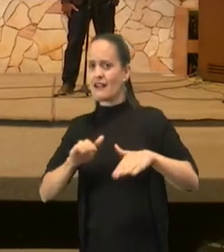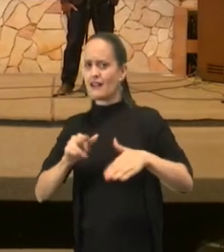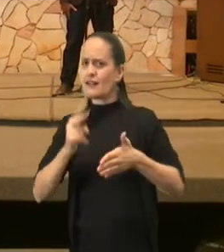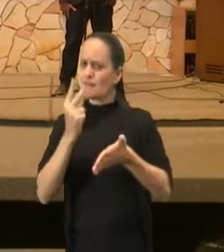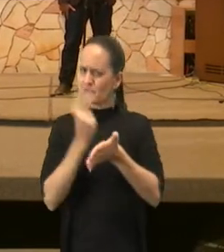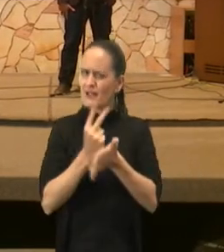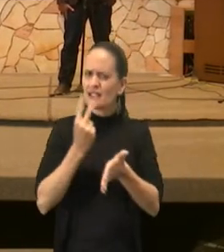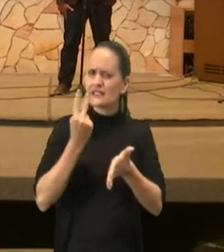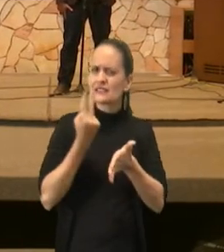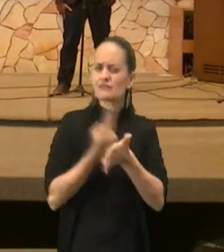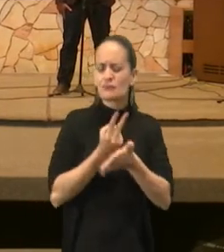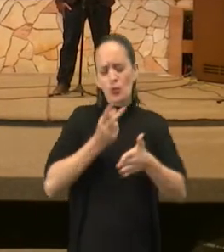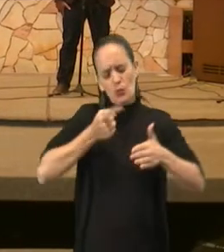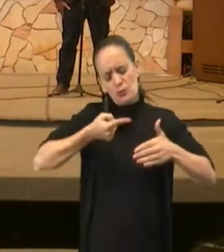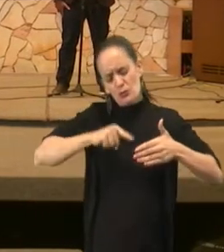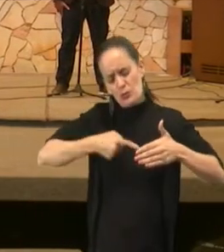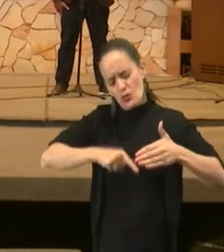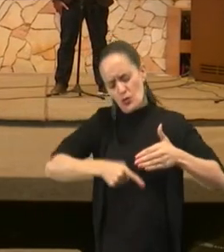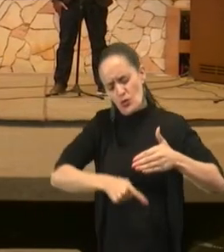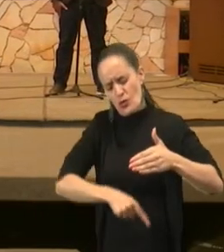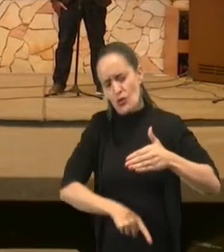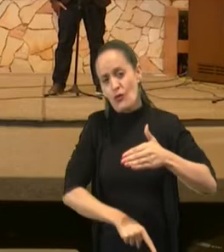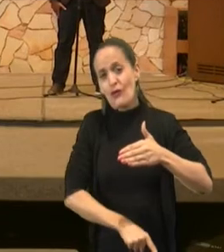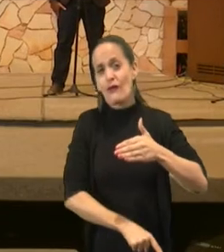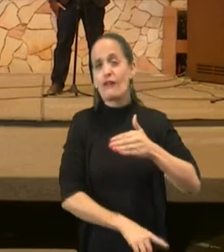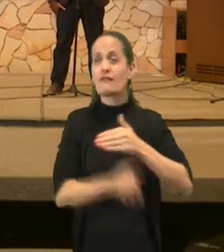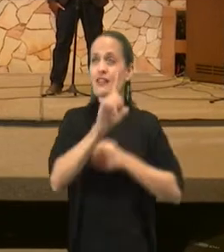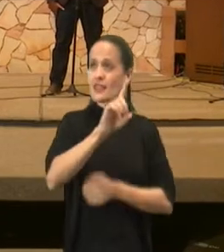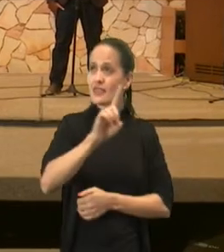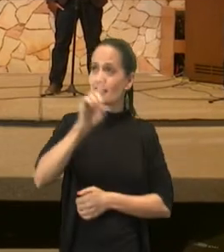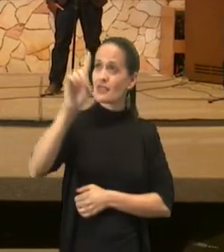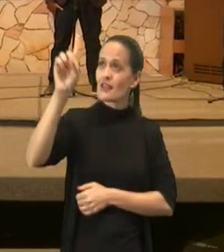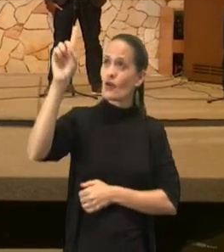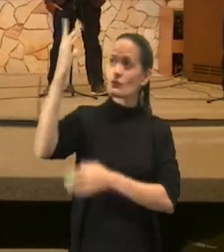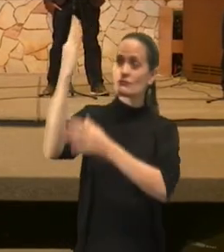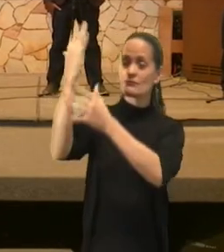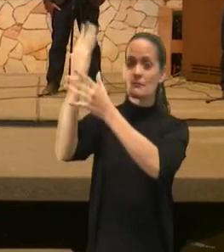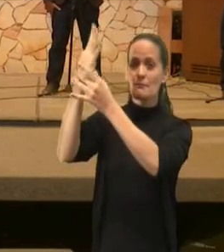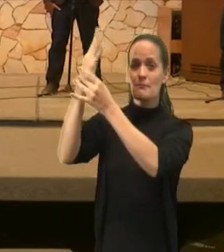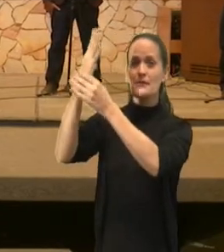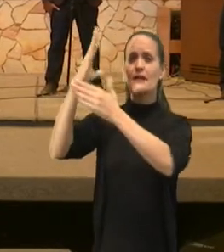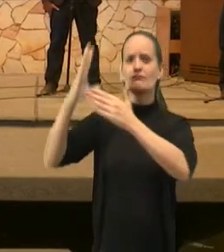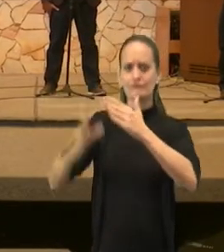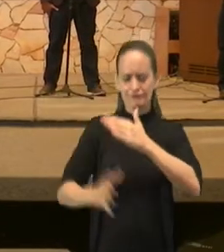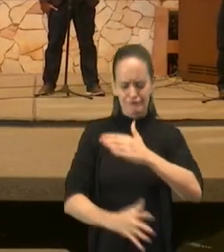mar, até ali a tua mão me